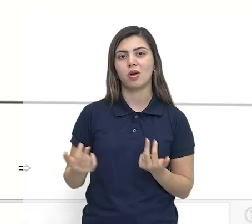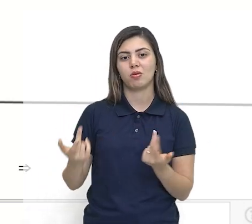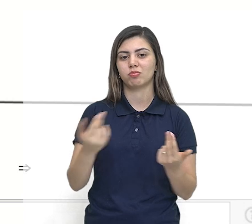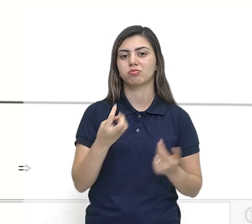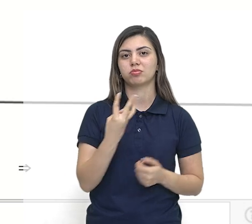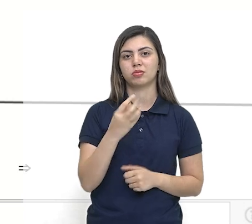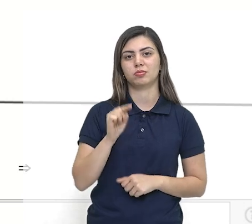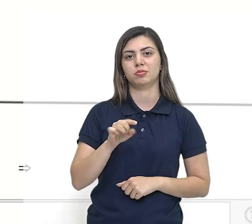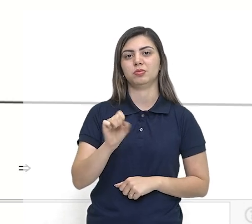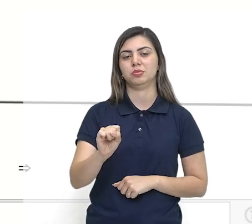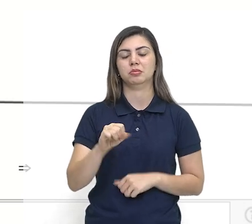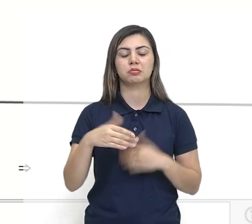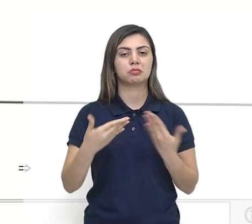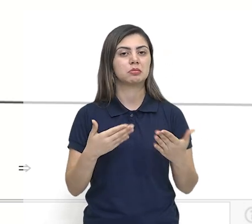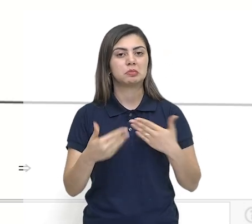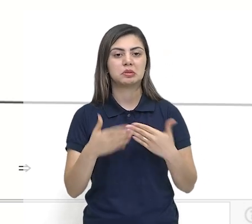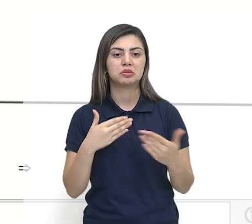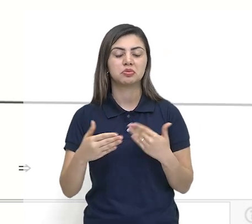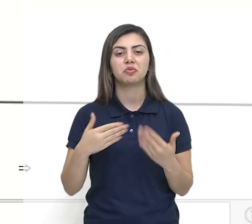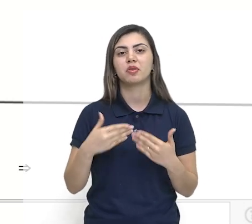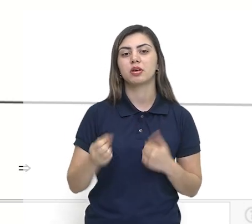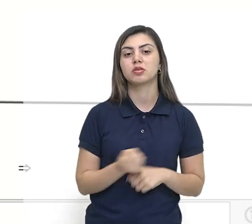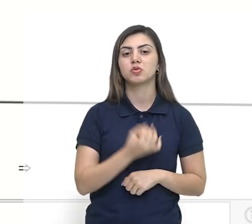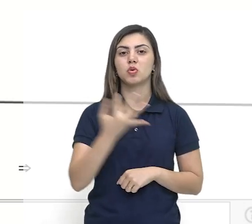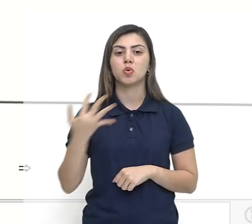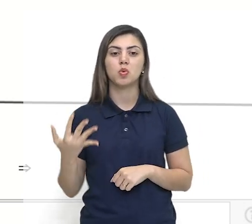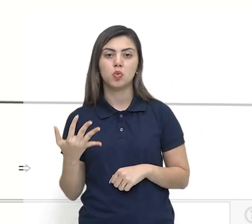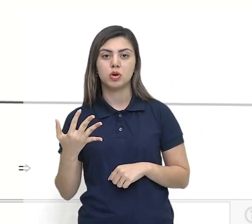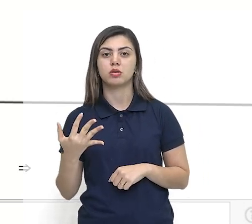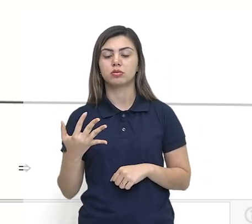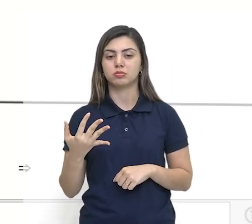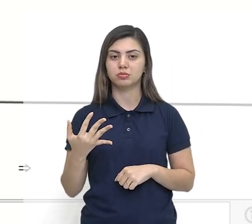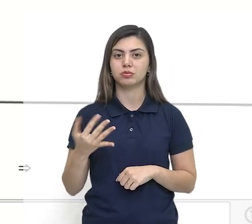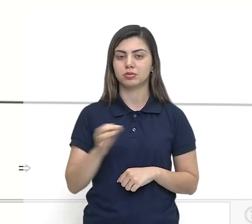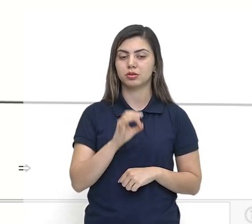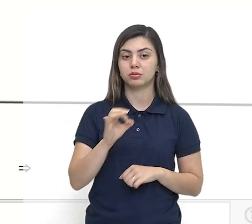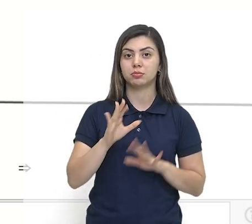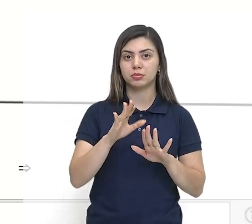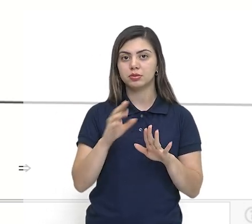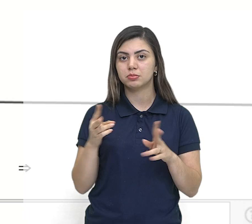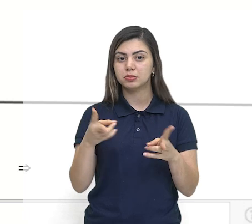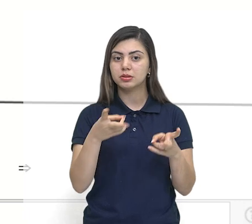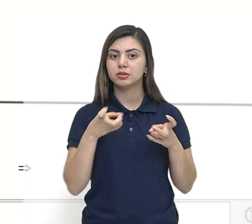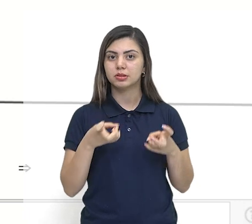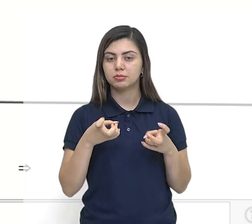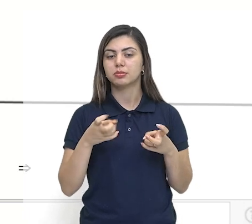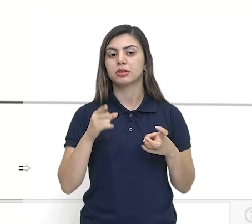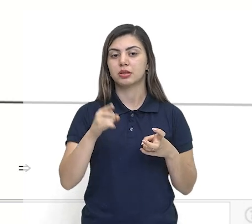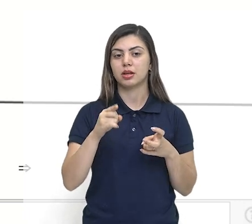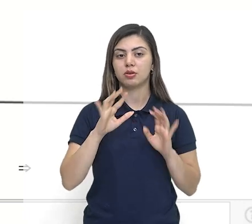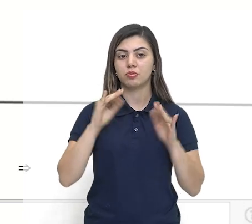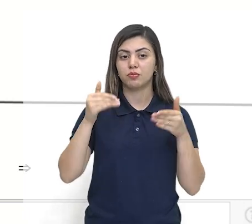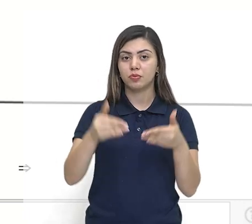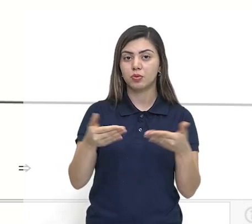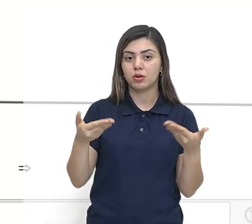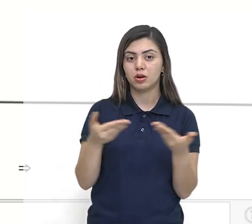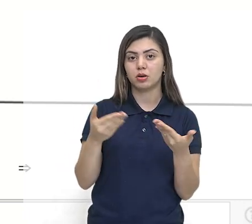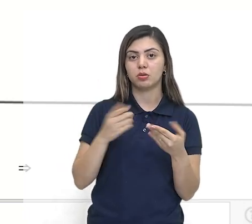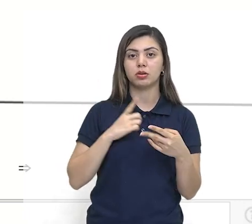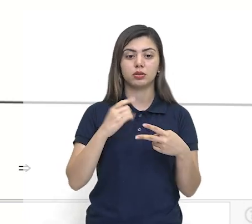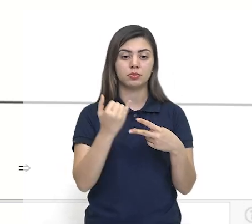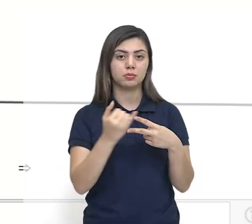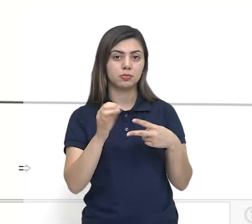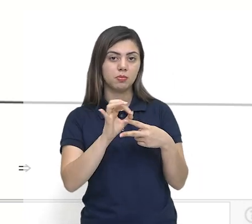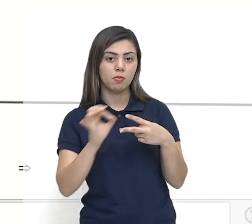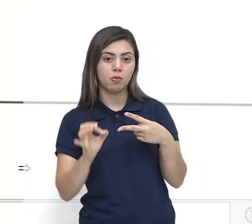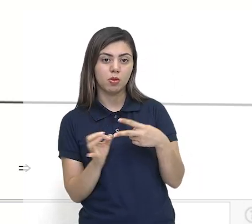medida. Independente aqui do número de lados, certo? Se tratando de polígonos regulares, tá? Nós vamos ter aí as